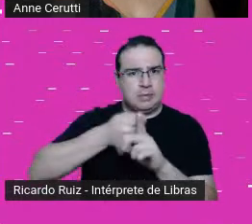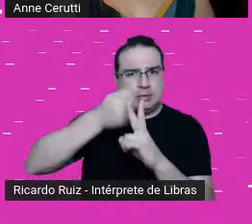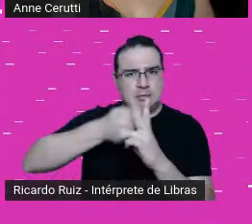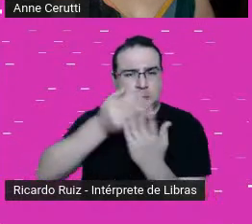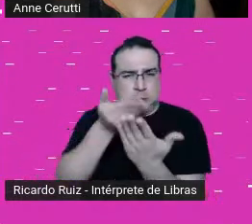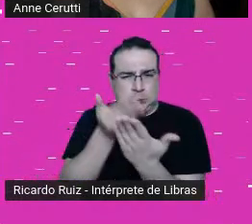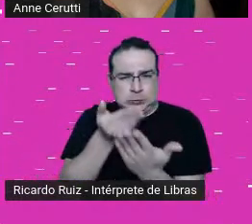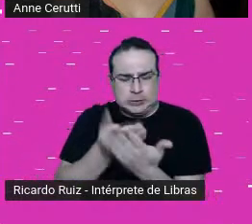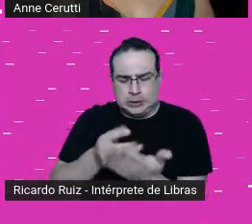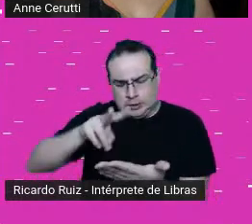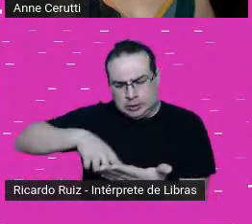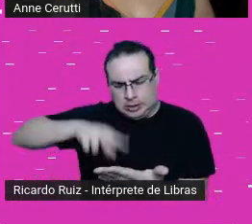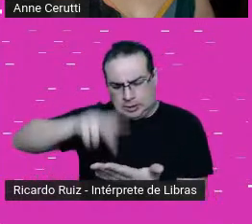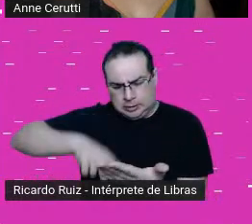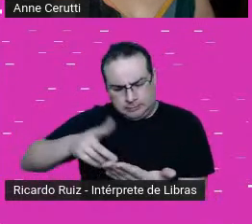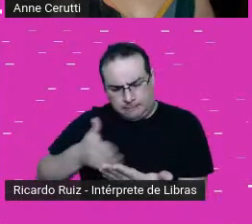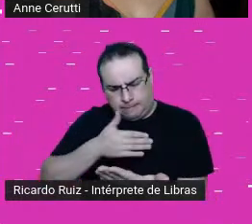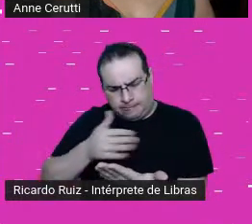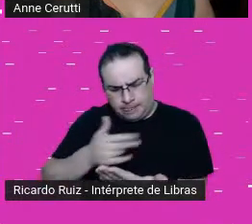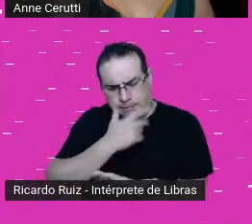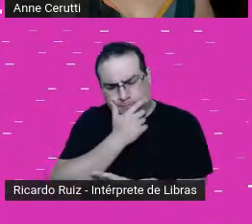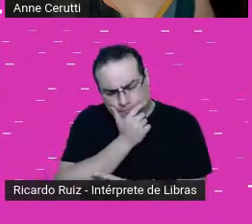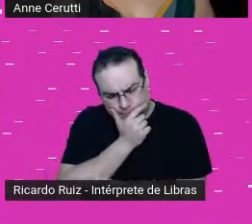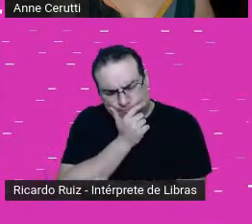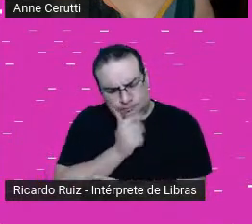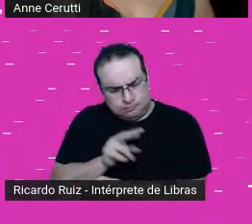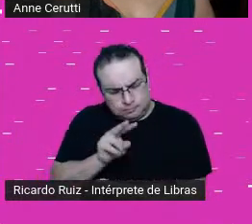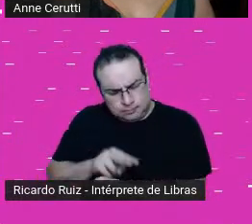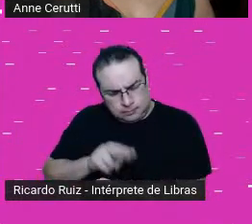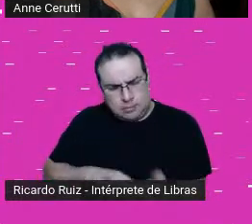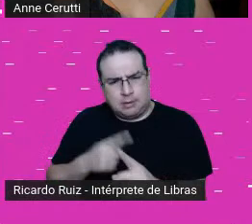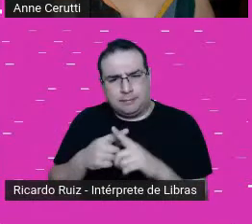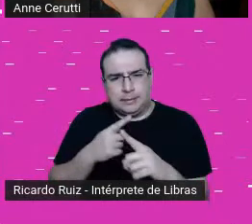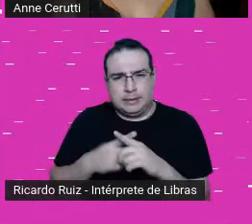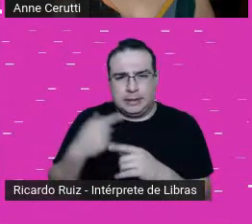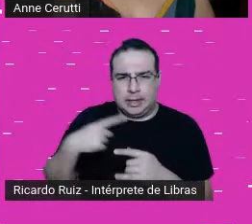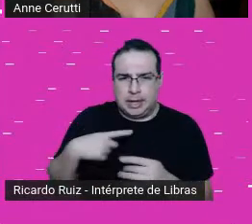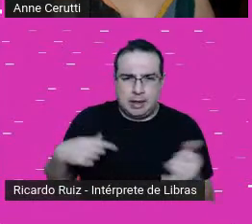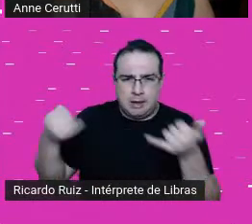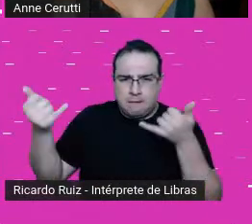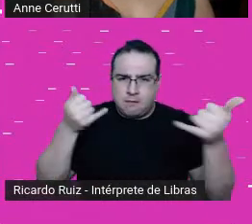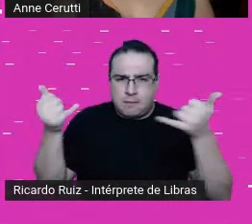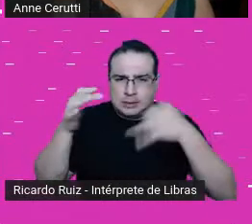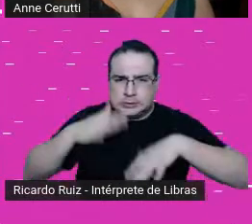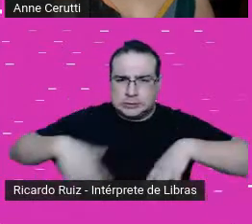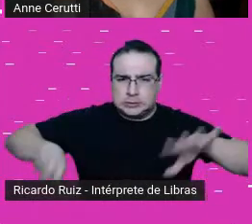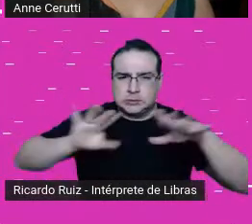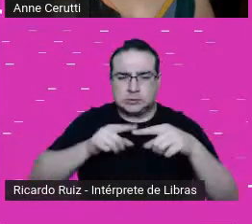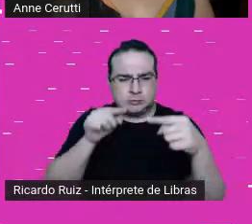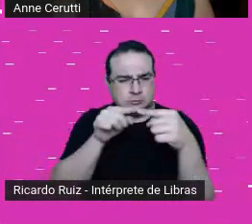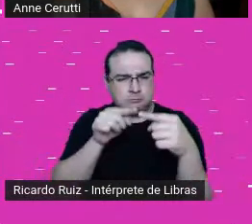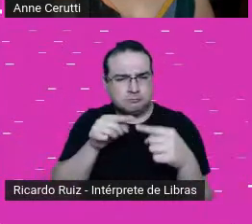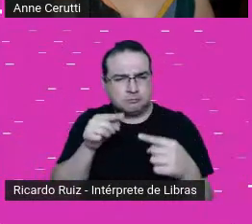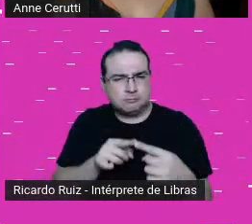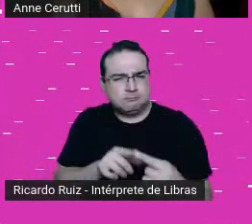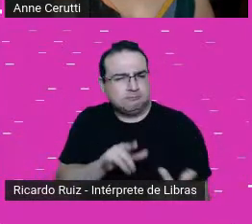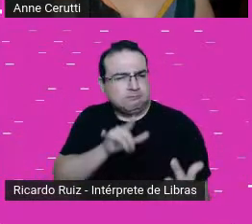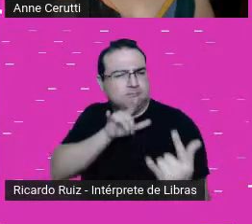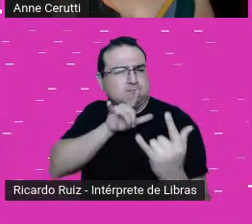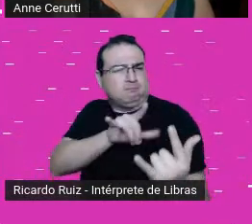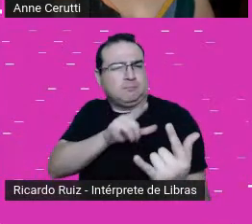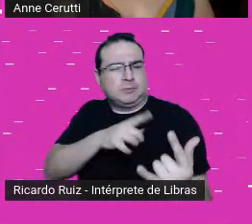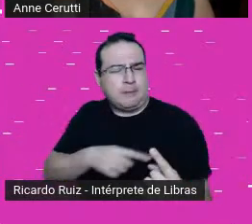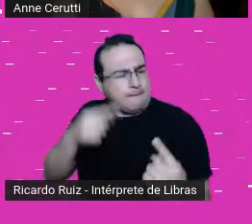lendo e eu ainda me vejo fazendo isso, você fica se cercando disso e é uma certa obsessão. O Antunes trabalhava o dia inteiro e só